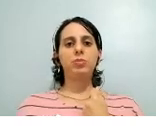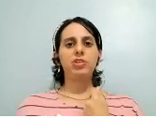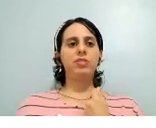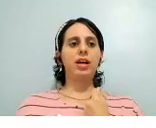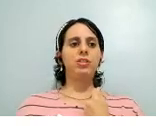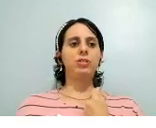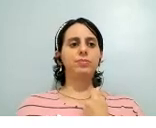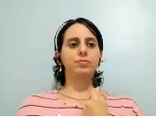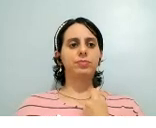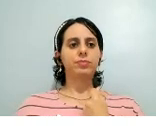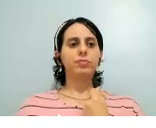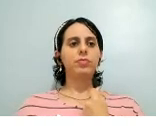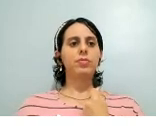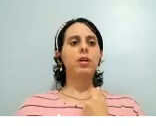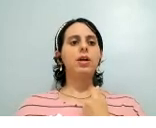para a próxima atividade.